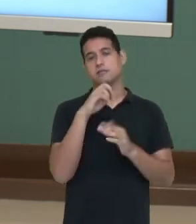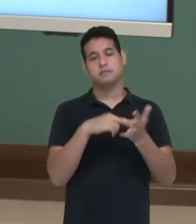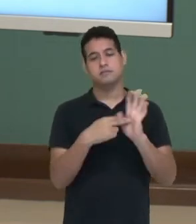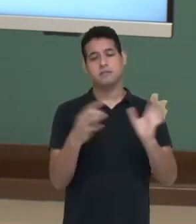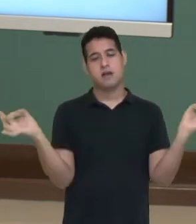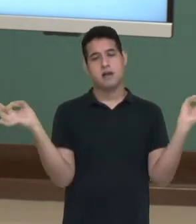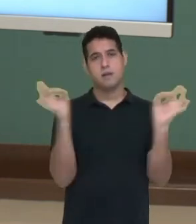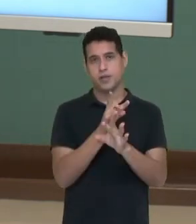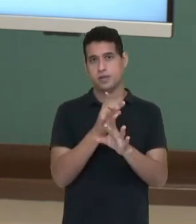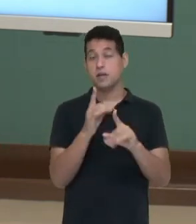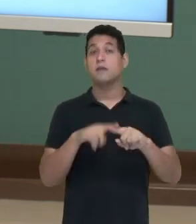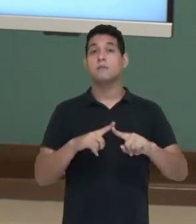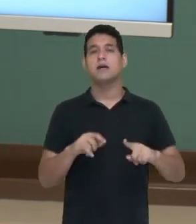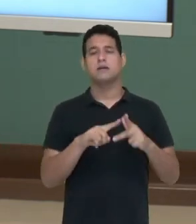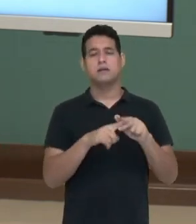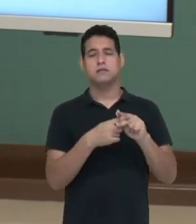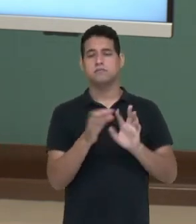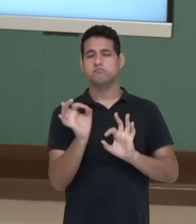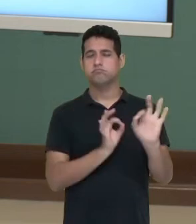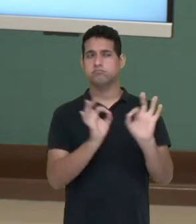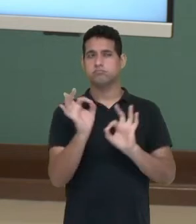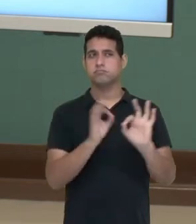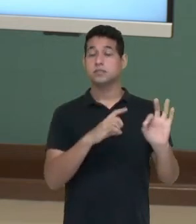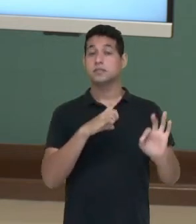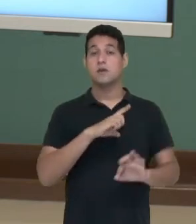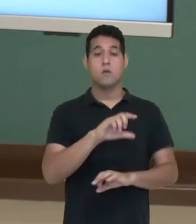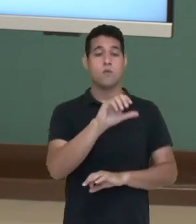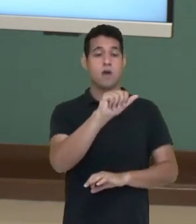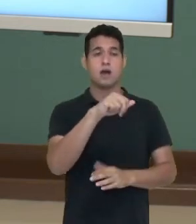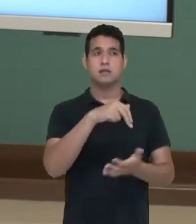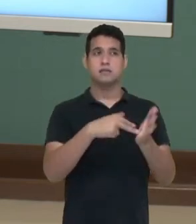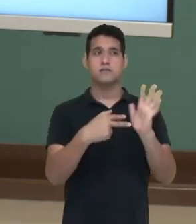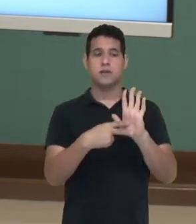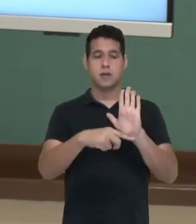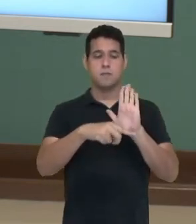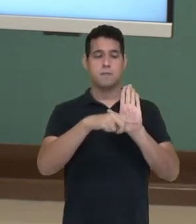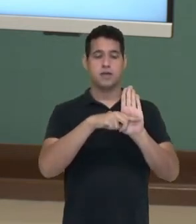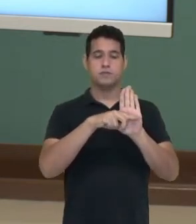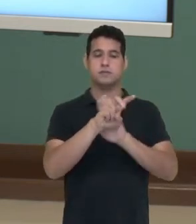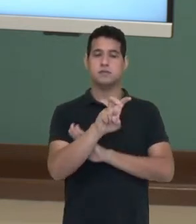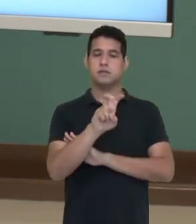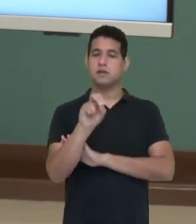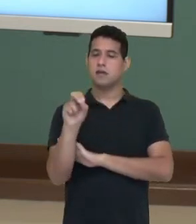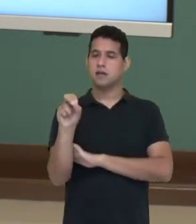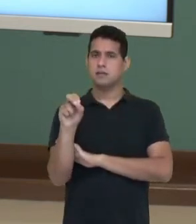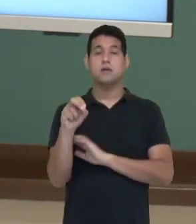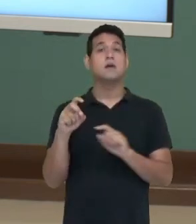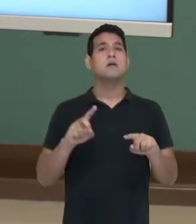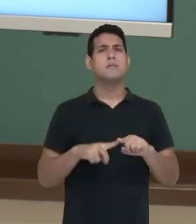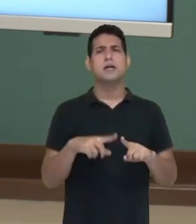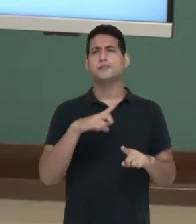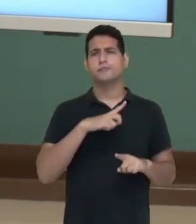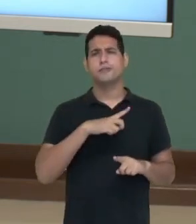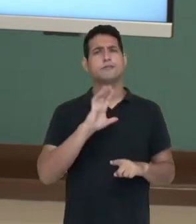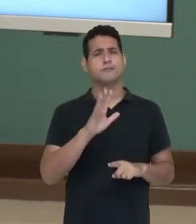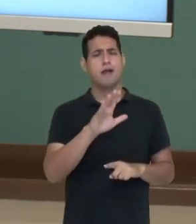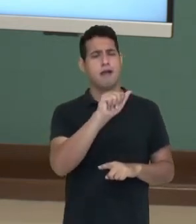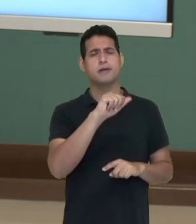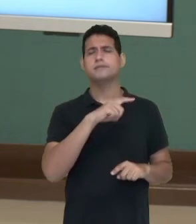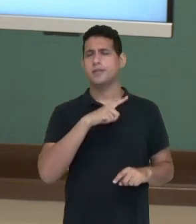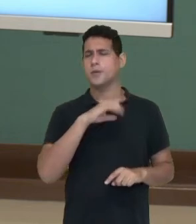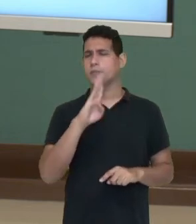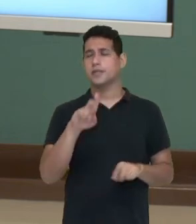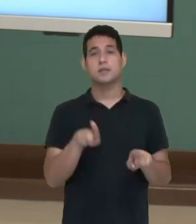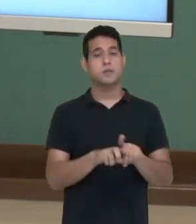ó. Então aqui resolvendo essa equaçãozinha, eu tenho que o a é menos 500. Então eu tenho a, tenho